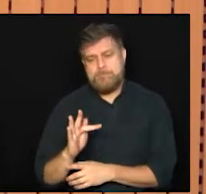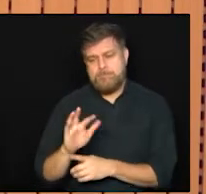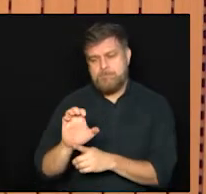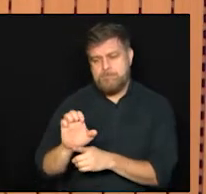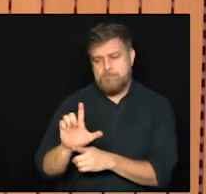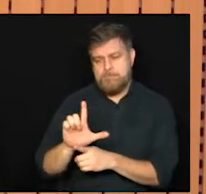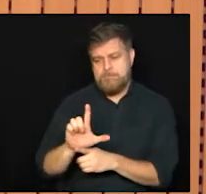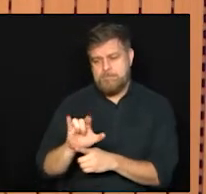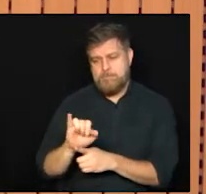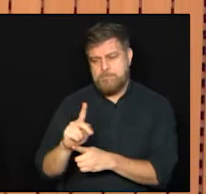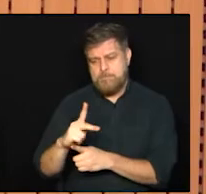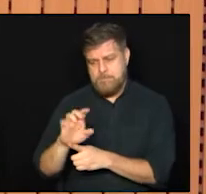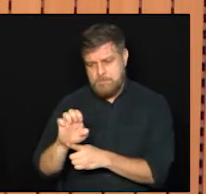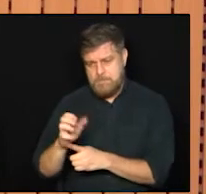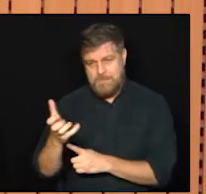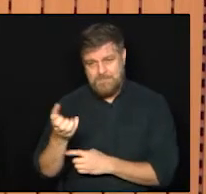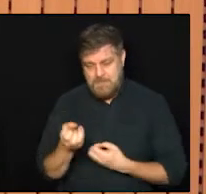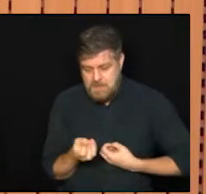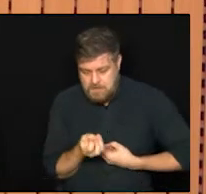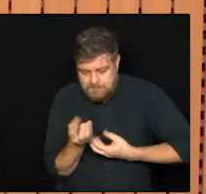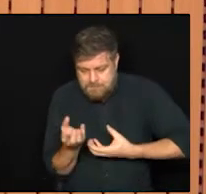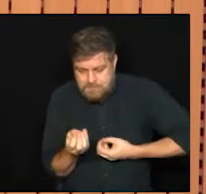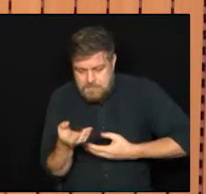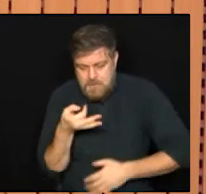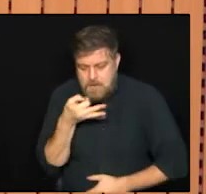fazer algum comentário, o próprio...